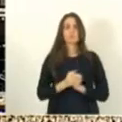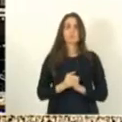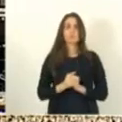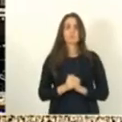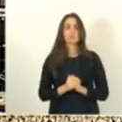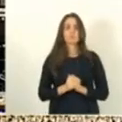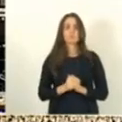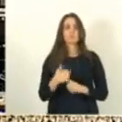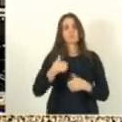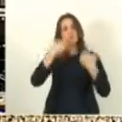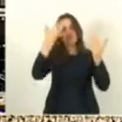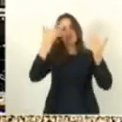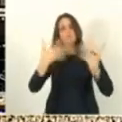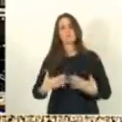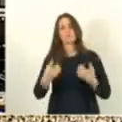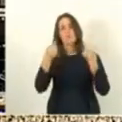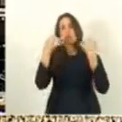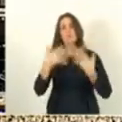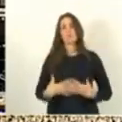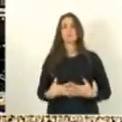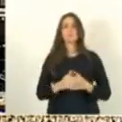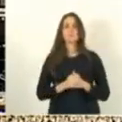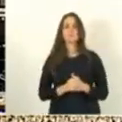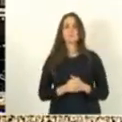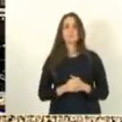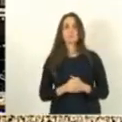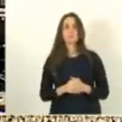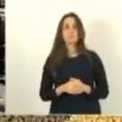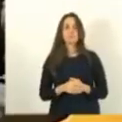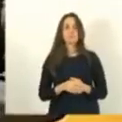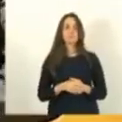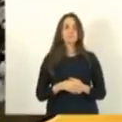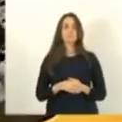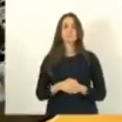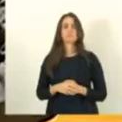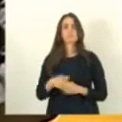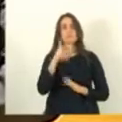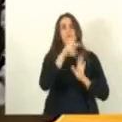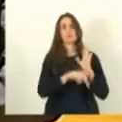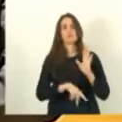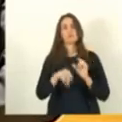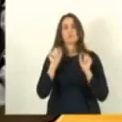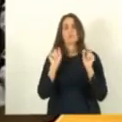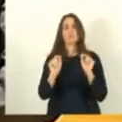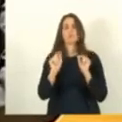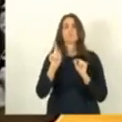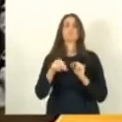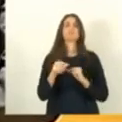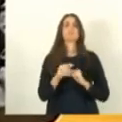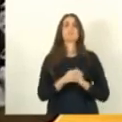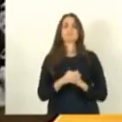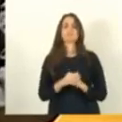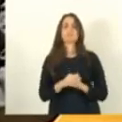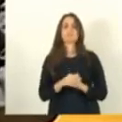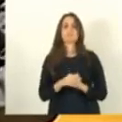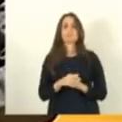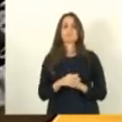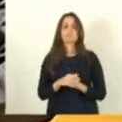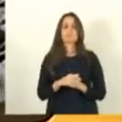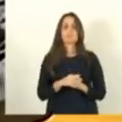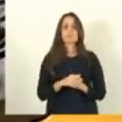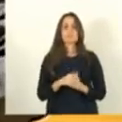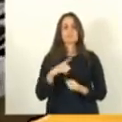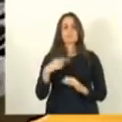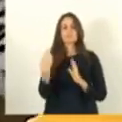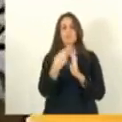eu vou avocar. A matéria trata de